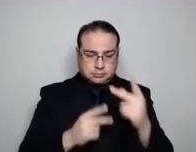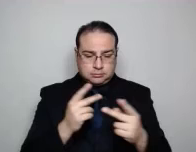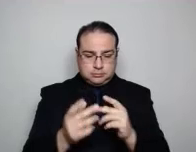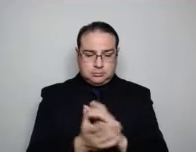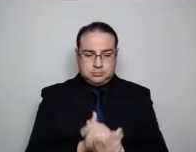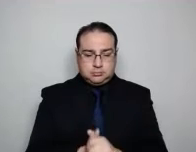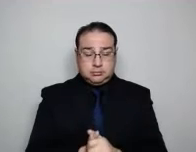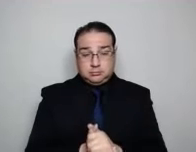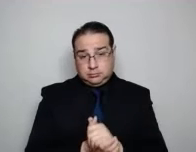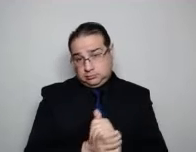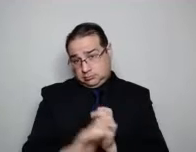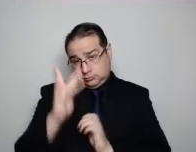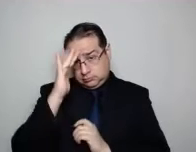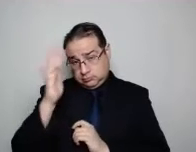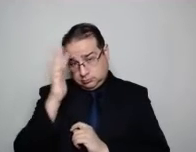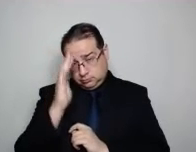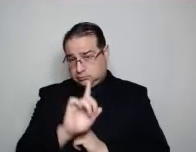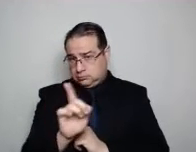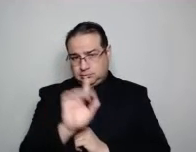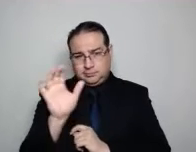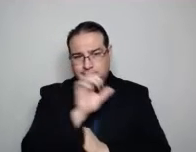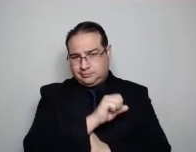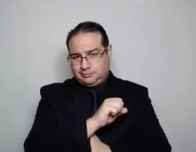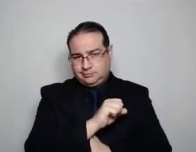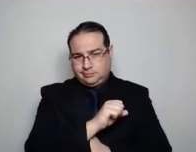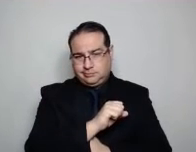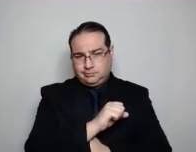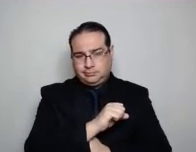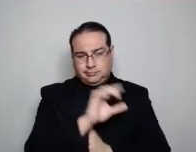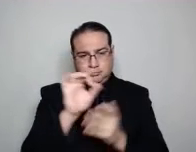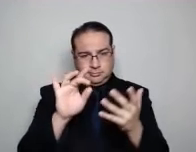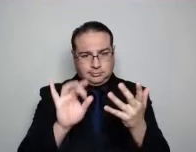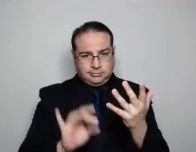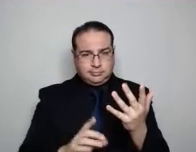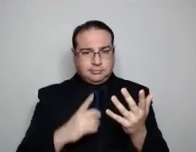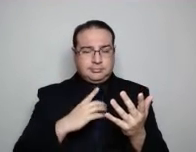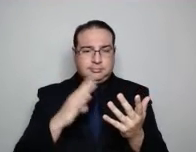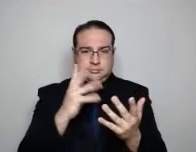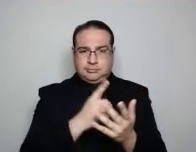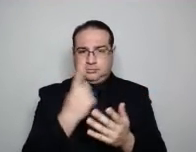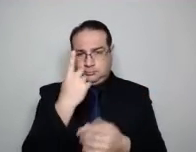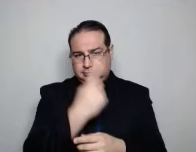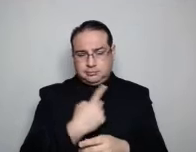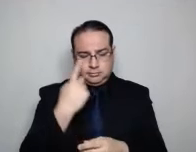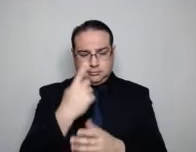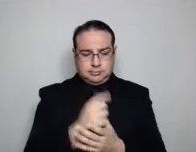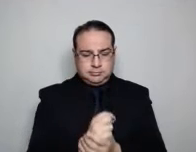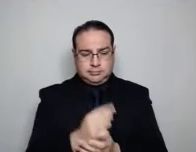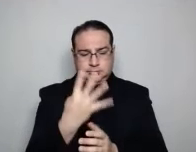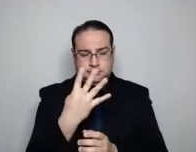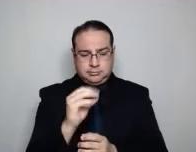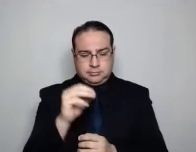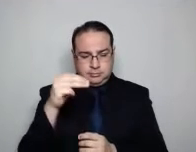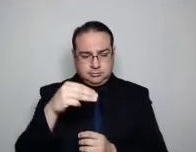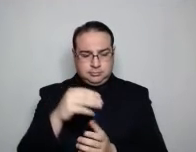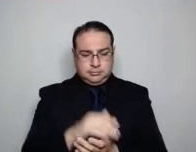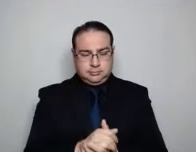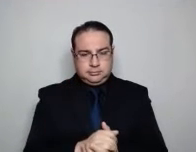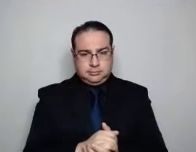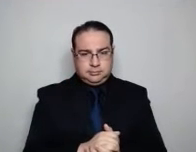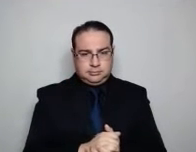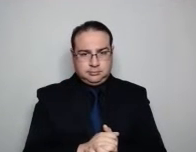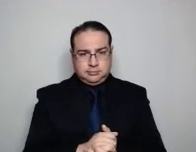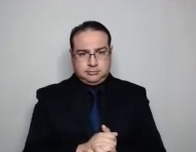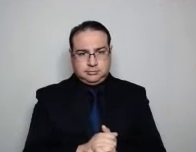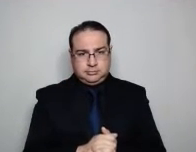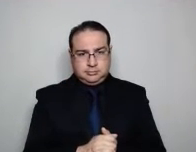isso não é rápido. Né? A cada sessão ela não tem uma hora, ela tem 40 minutos. Então, a gente não tem